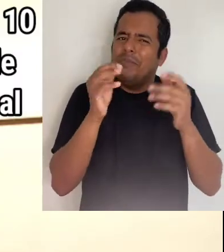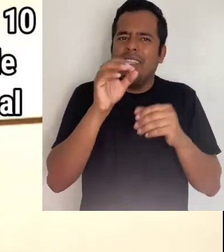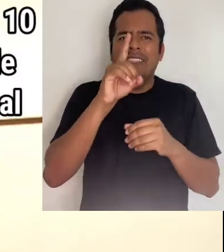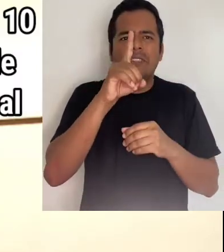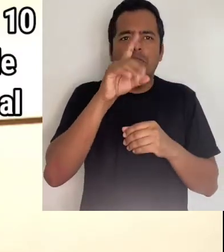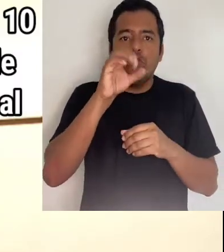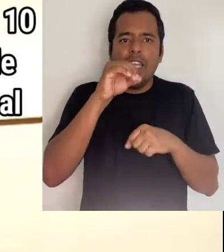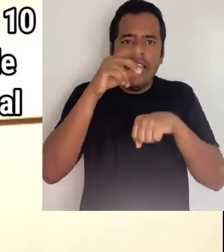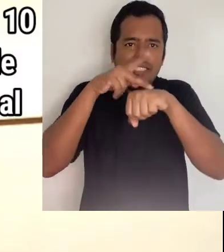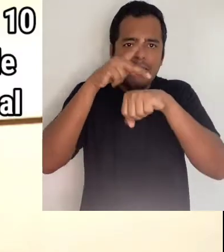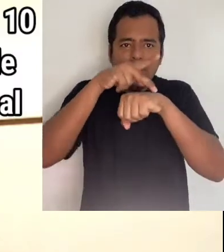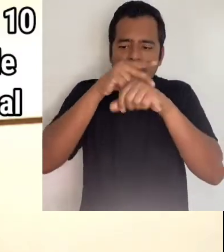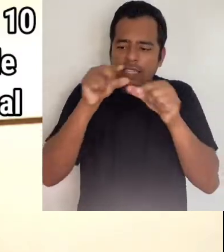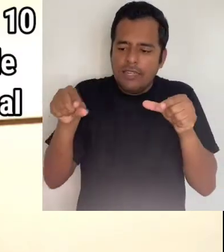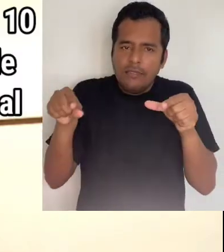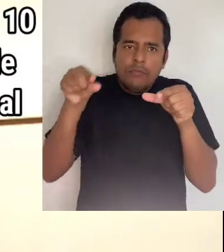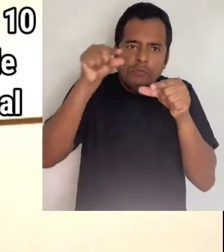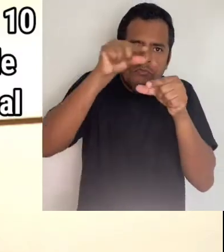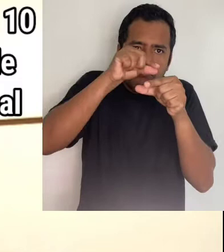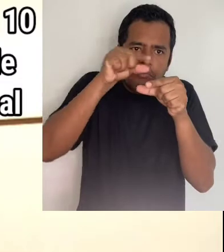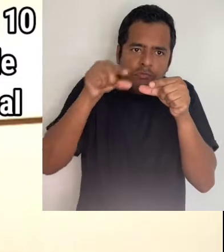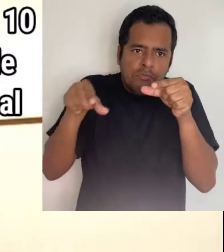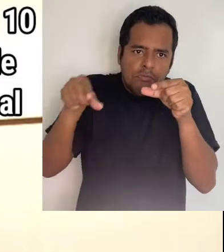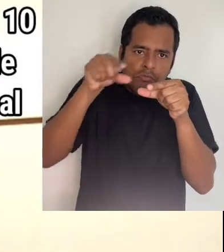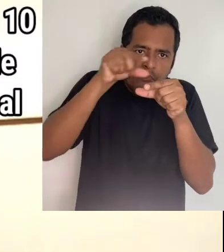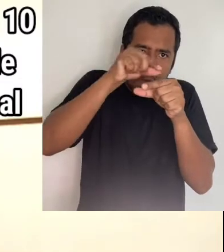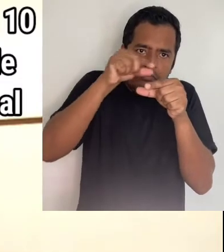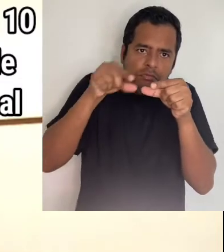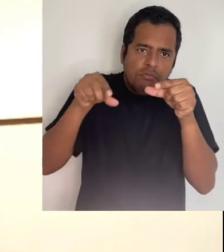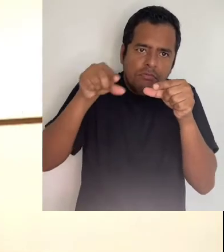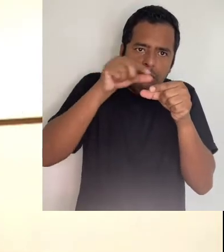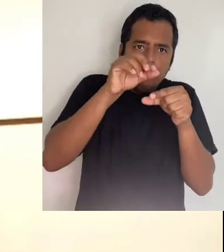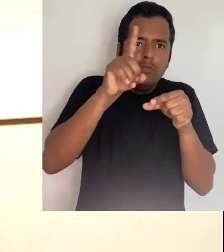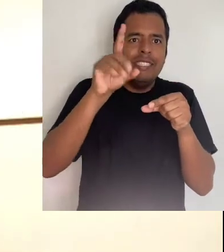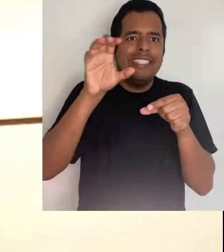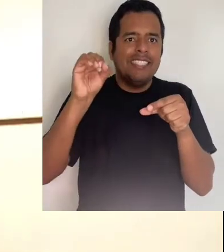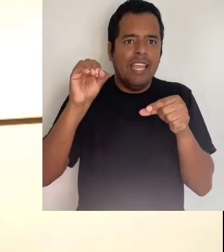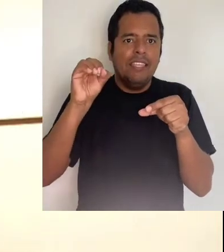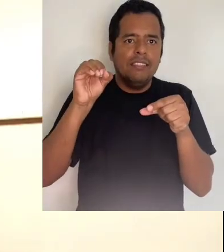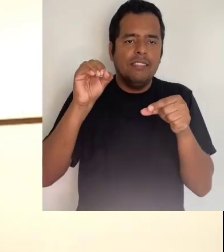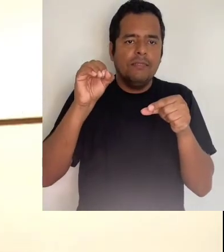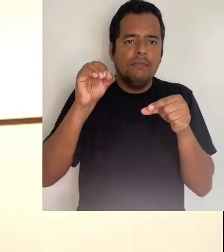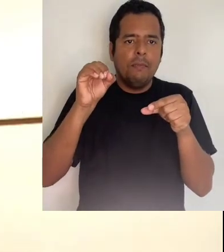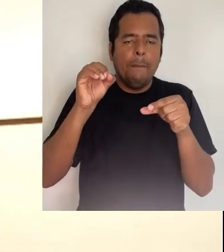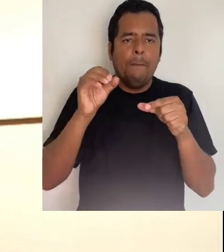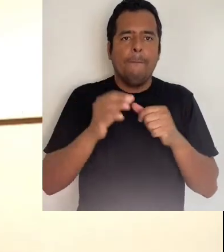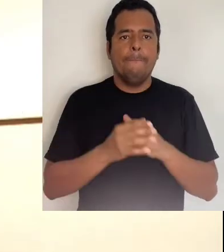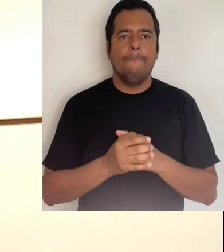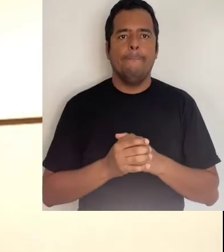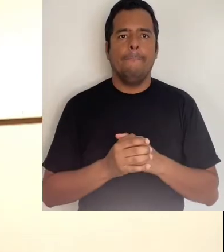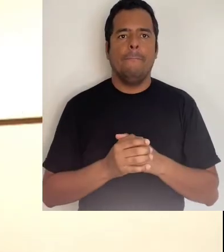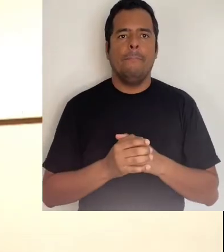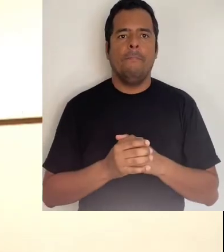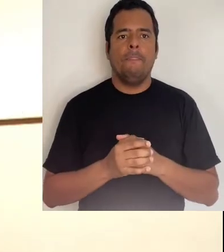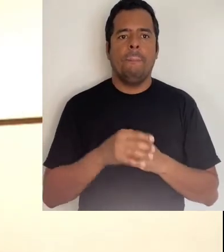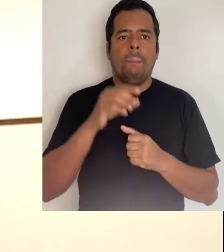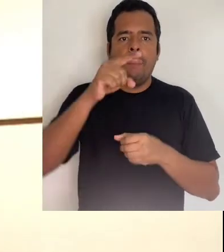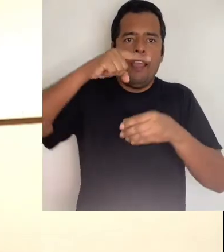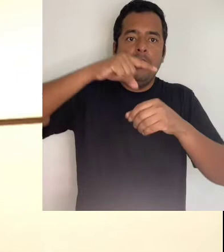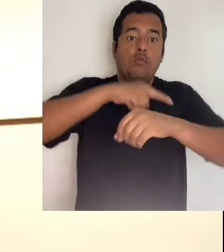coloco aqui uma faixa de 10 pérolas de vidro dessa, certo? E aqui eu posso estar tirando o